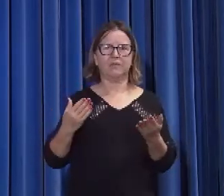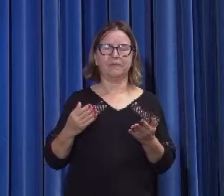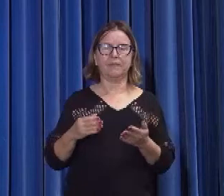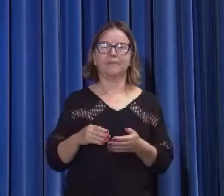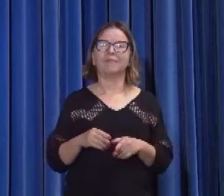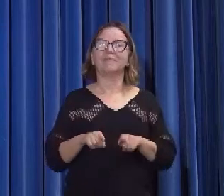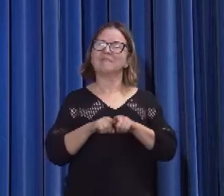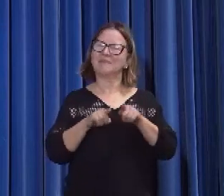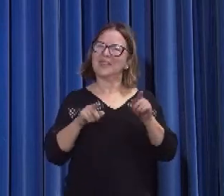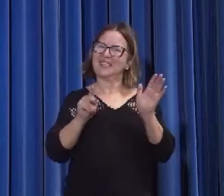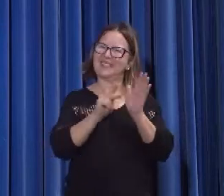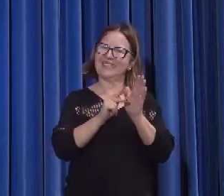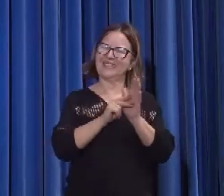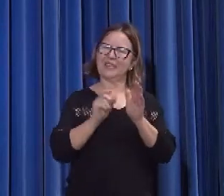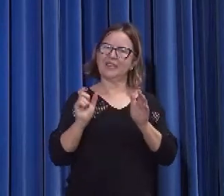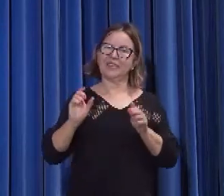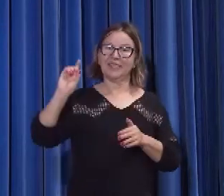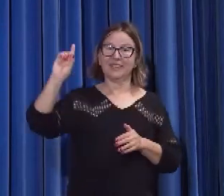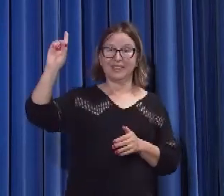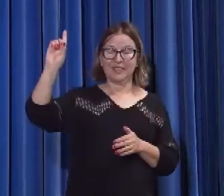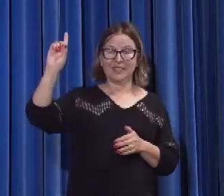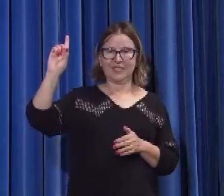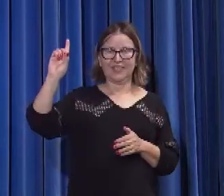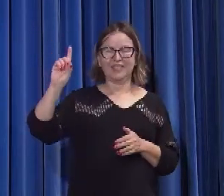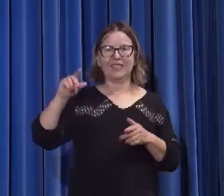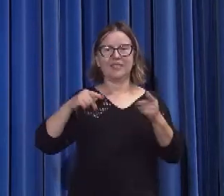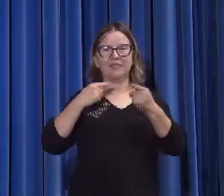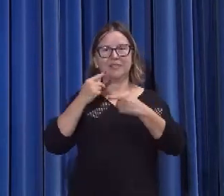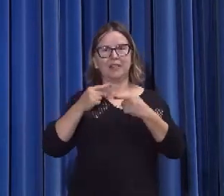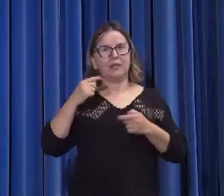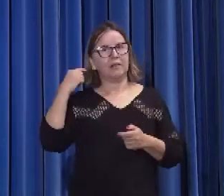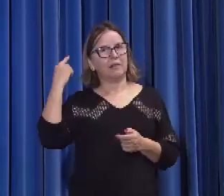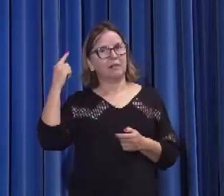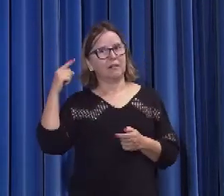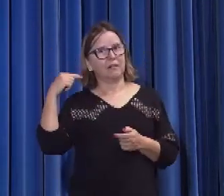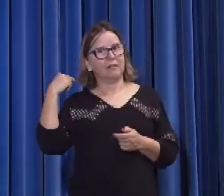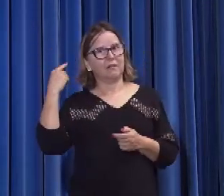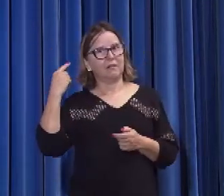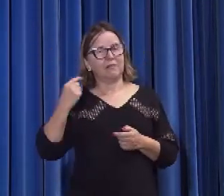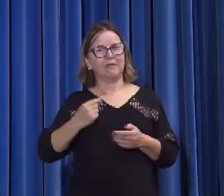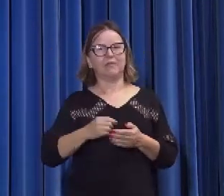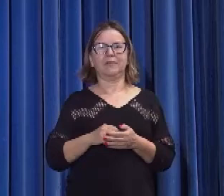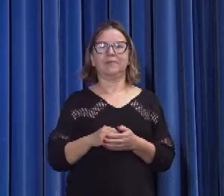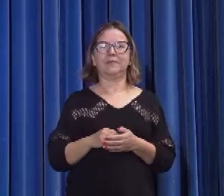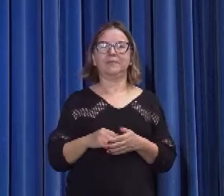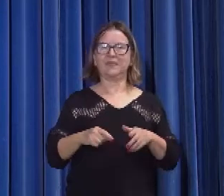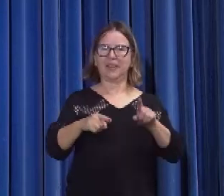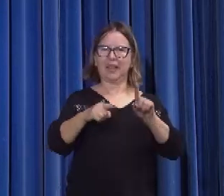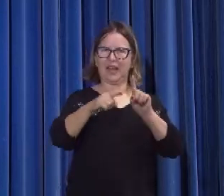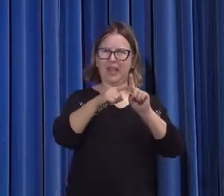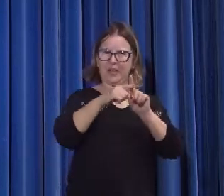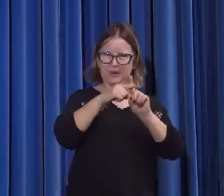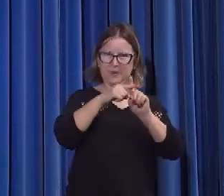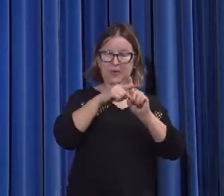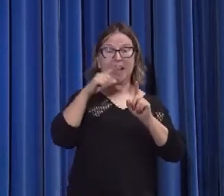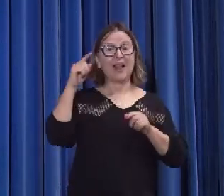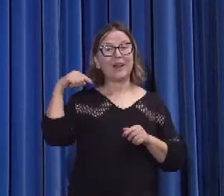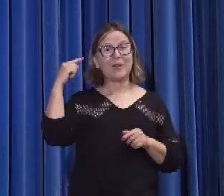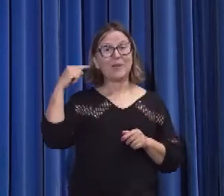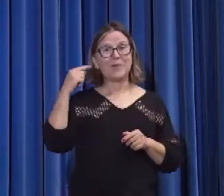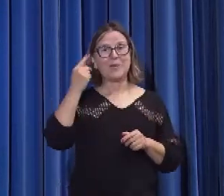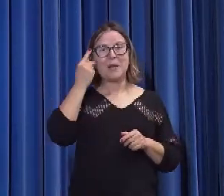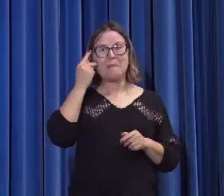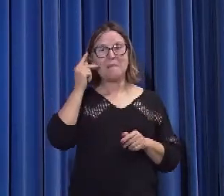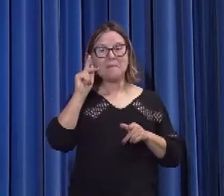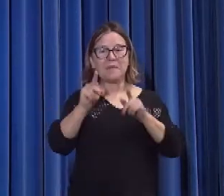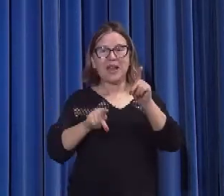Mas a própria palavra de Deus diz que é loucura. Que a cruz é loucura para os que se